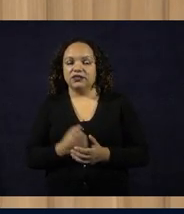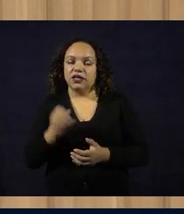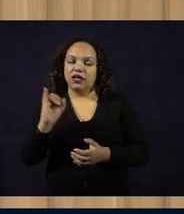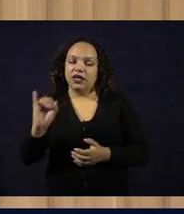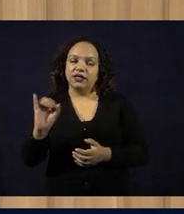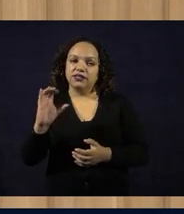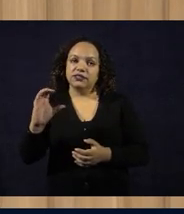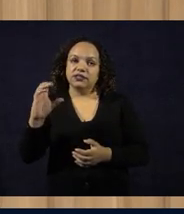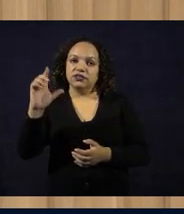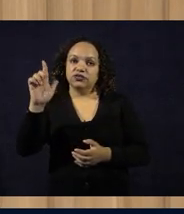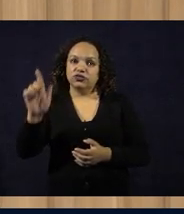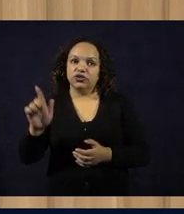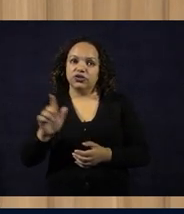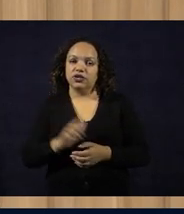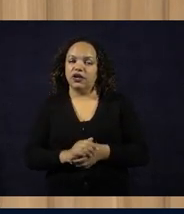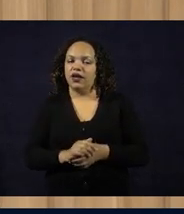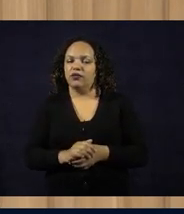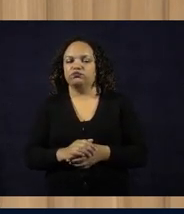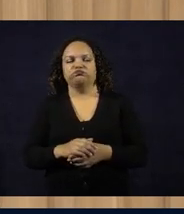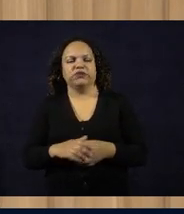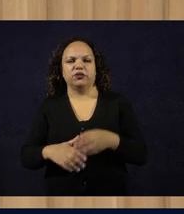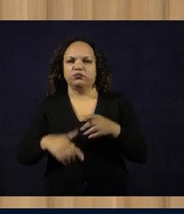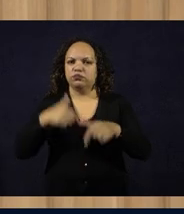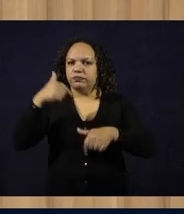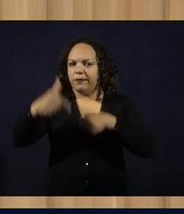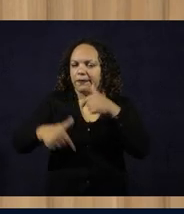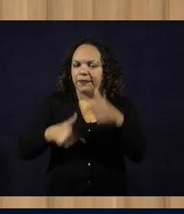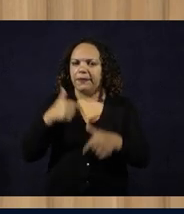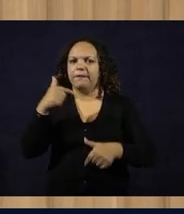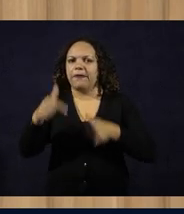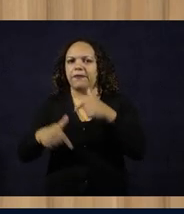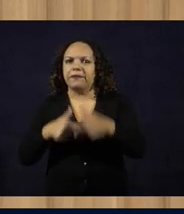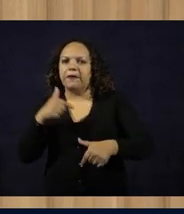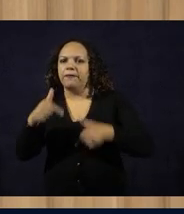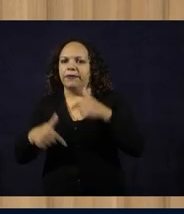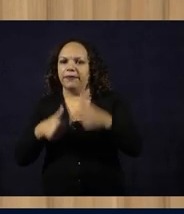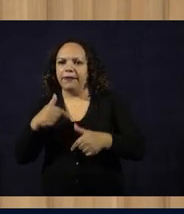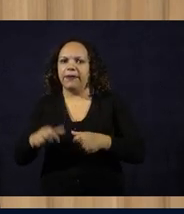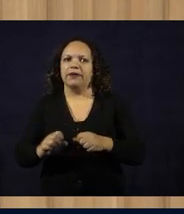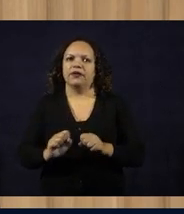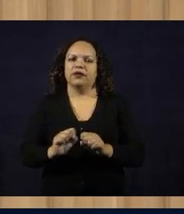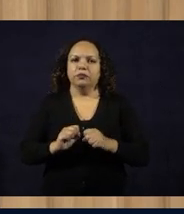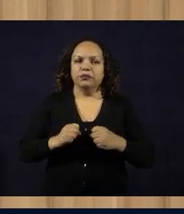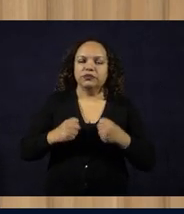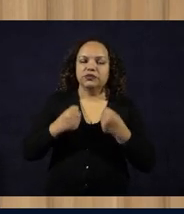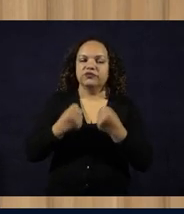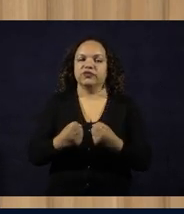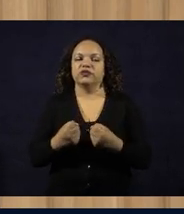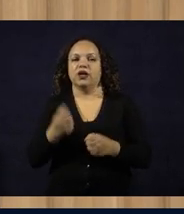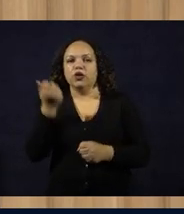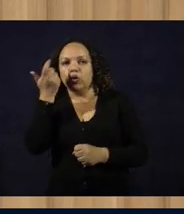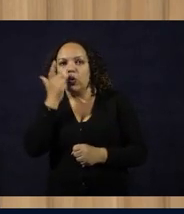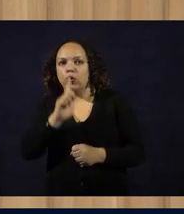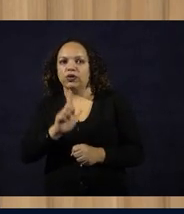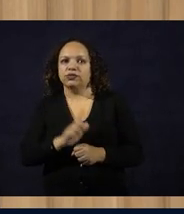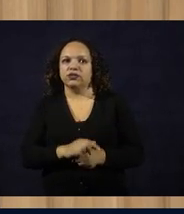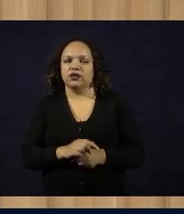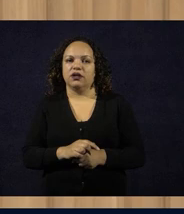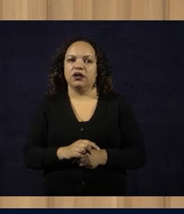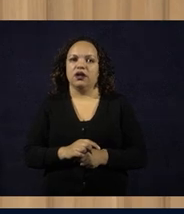dentro da companhia já decorre uma longa jornada né e a gente sabe que tem muito espaço ainda para conquistar acho que o